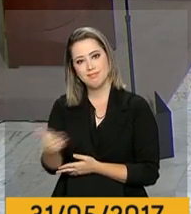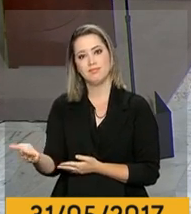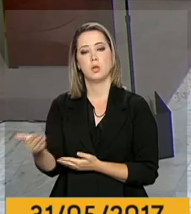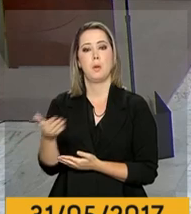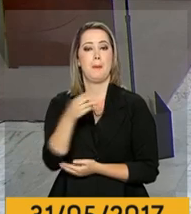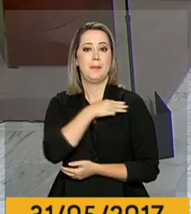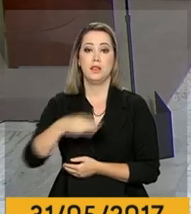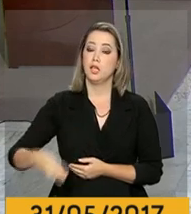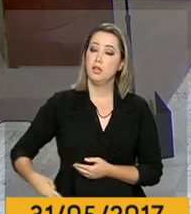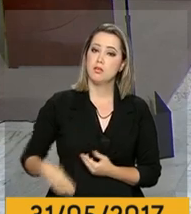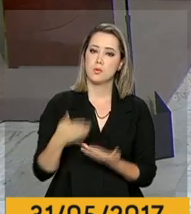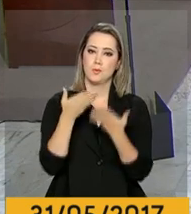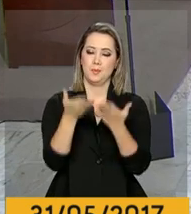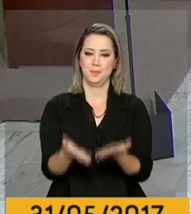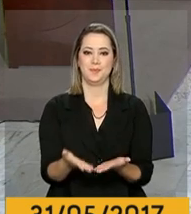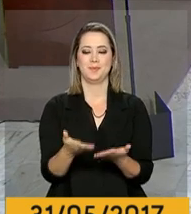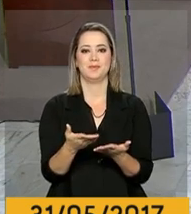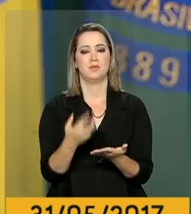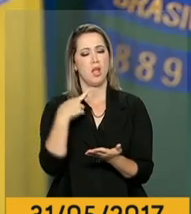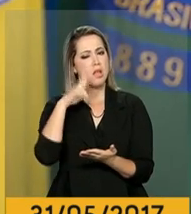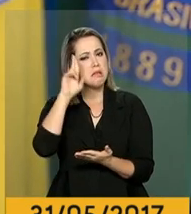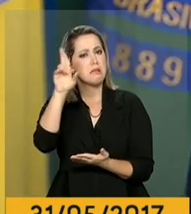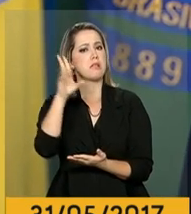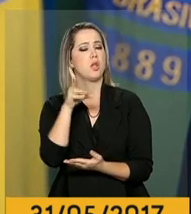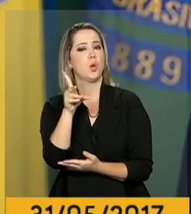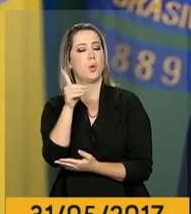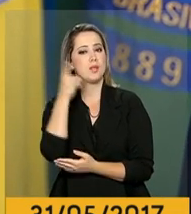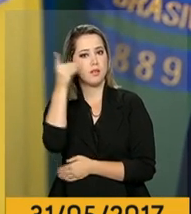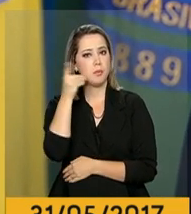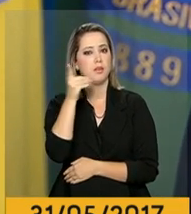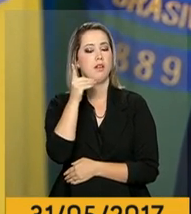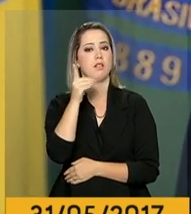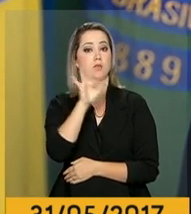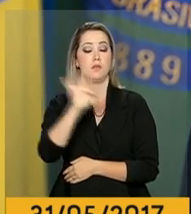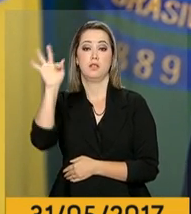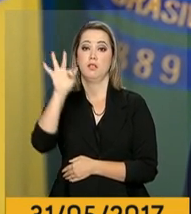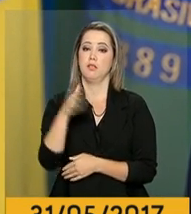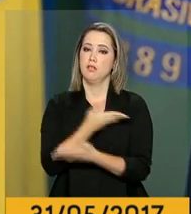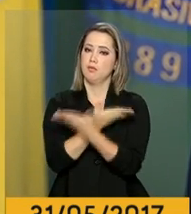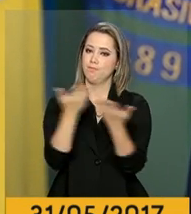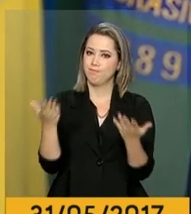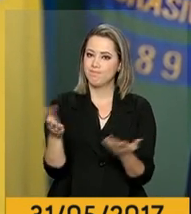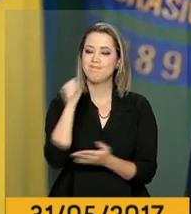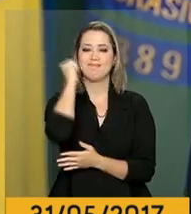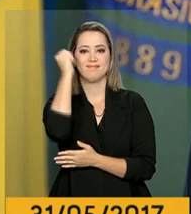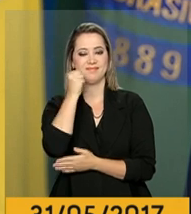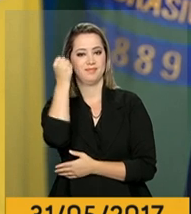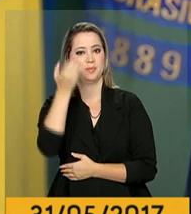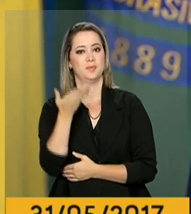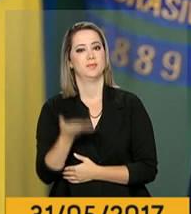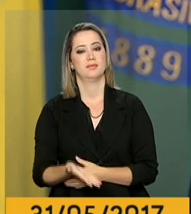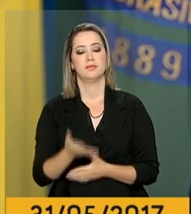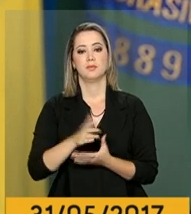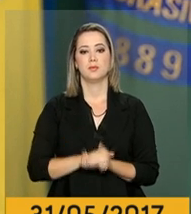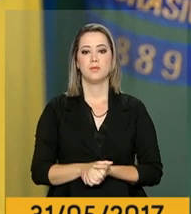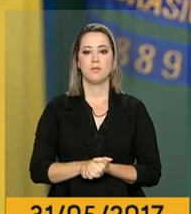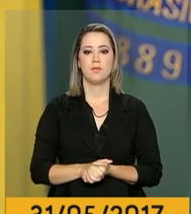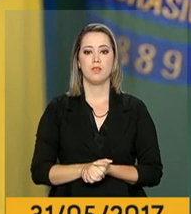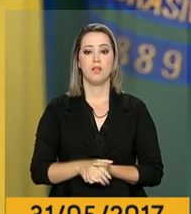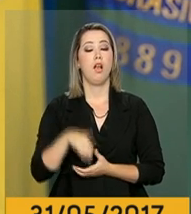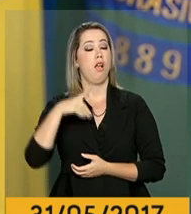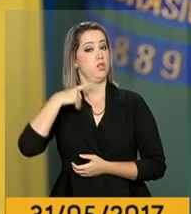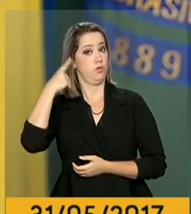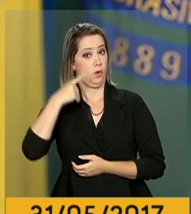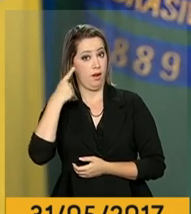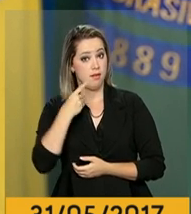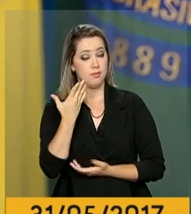senhores ministros, senhores deputados federais, senhores senadores, senhores